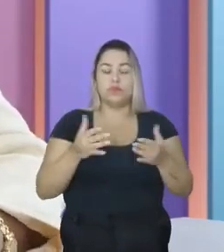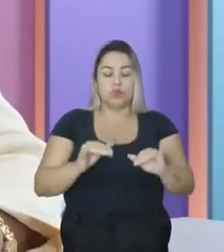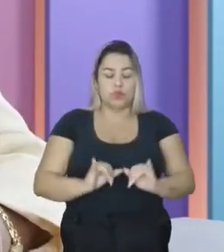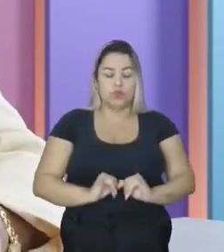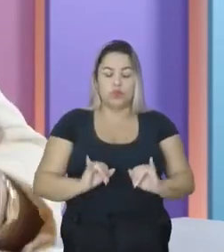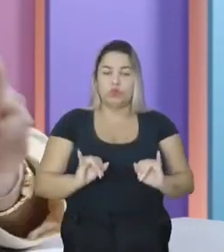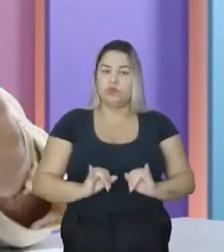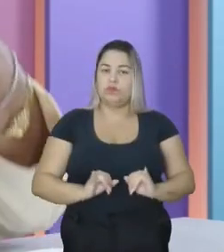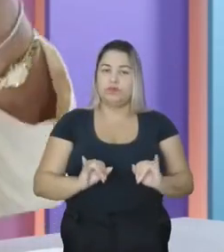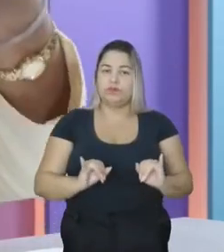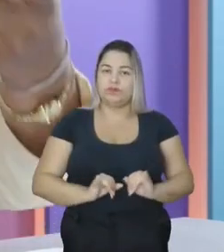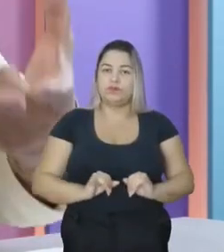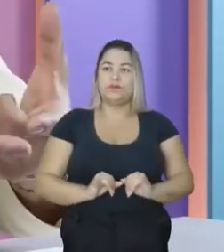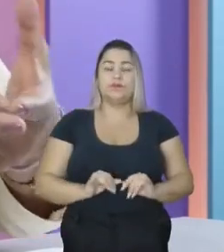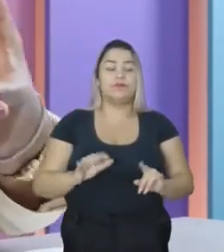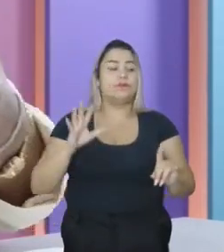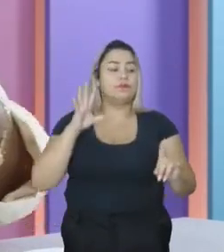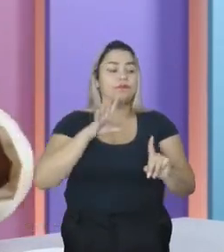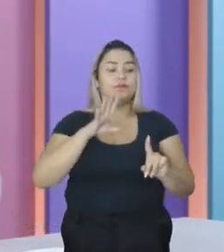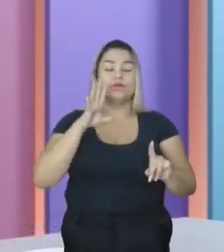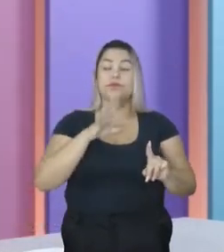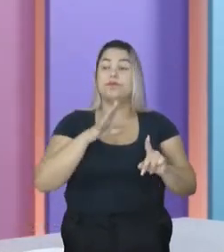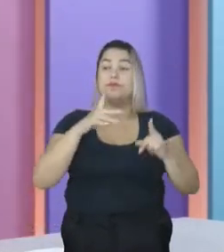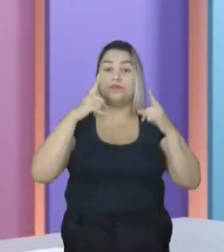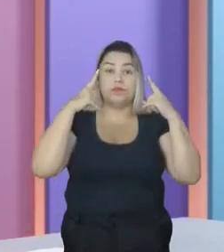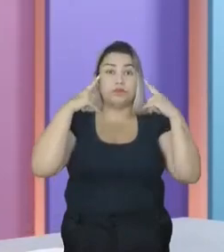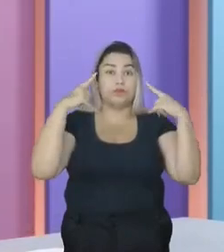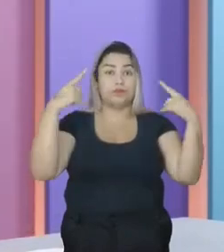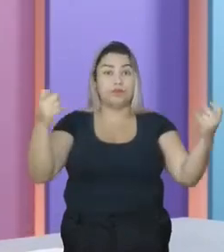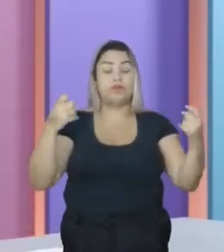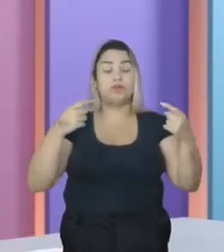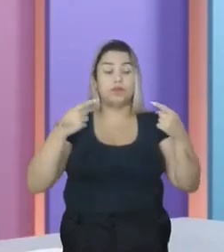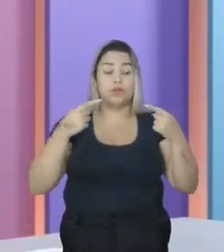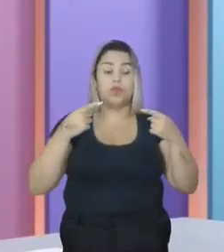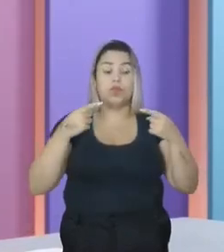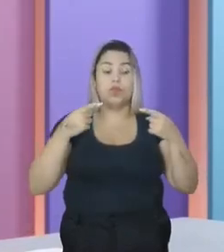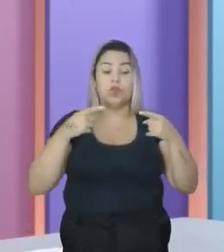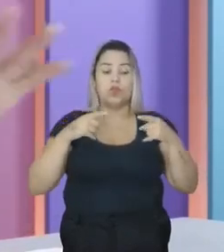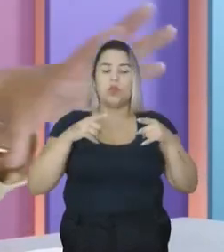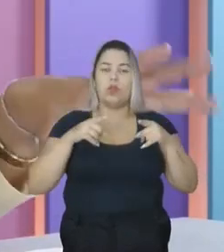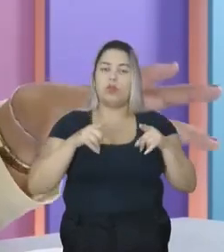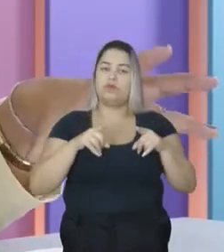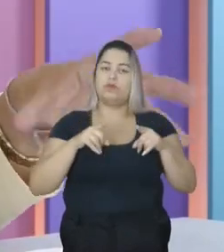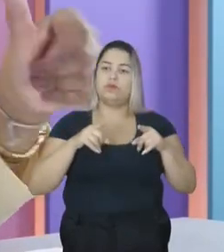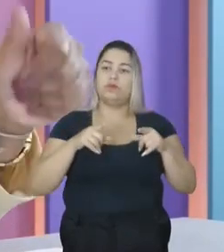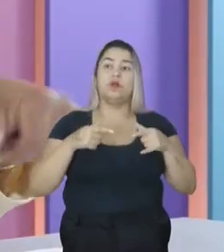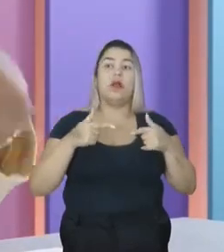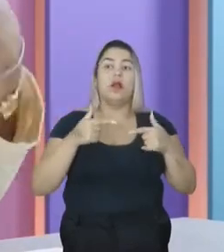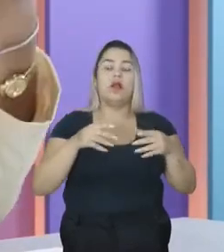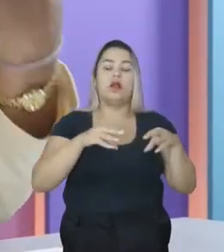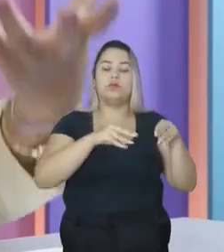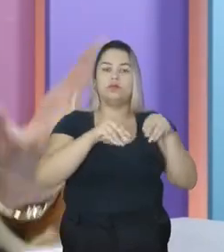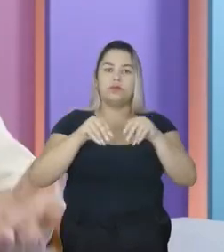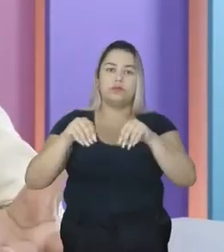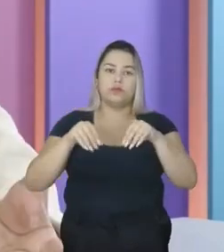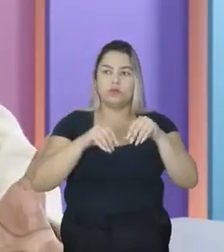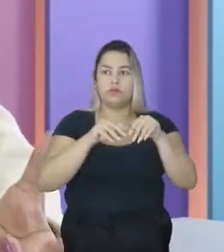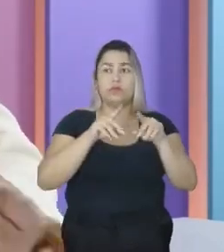sofrem uma perseguição, uma maior violência na luta pela terra, no sentido da